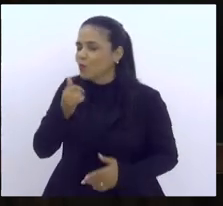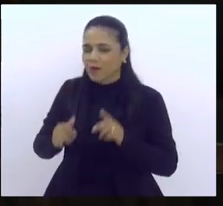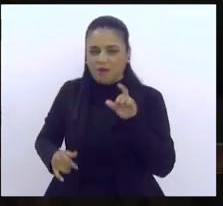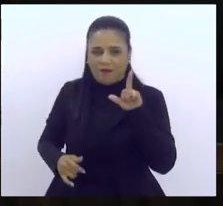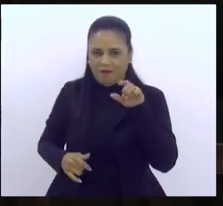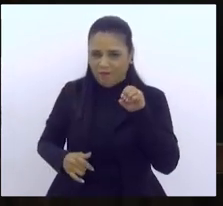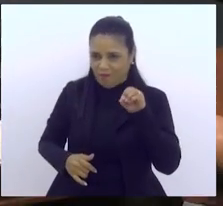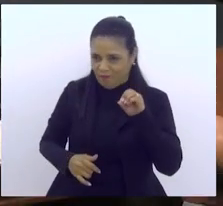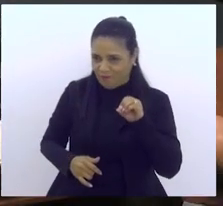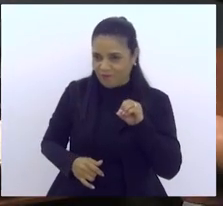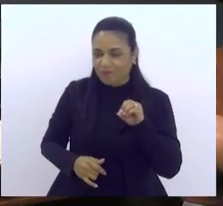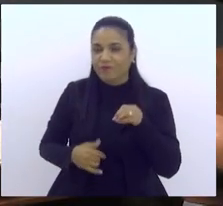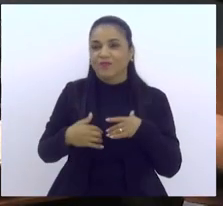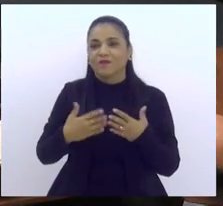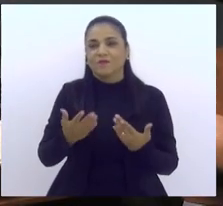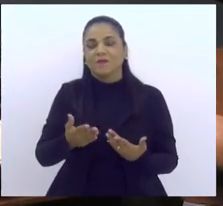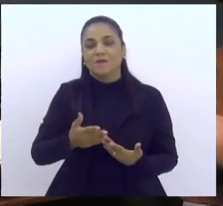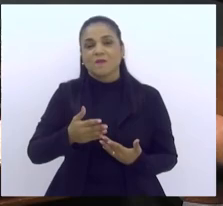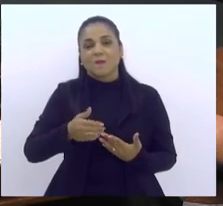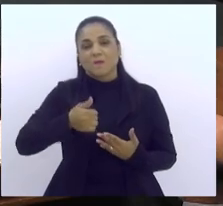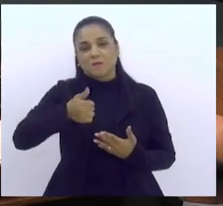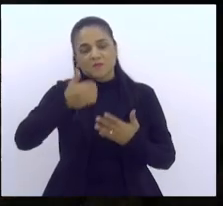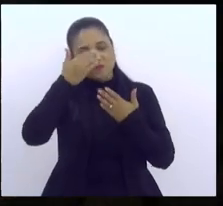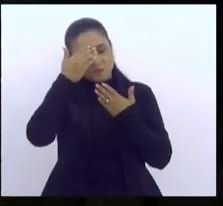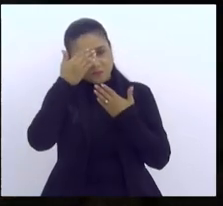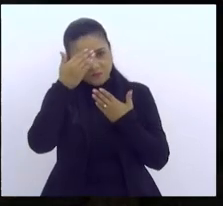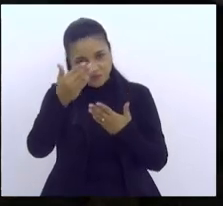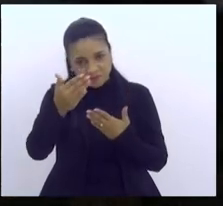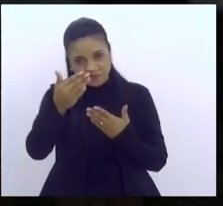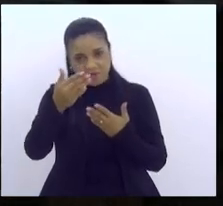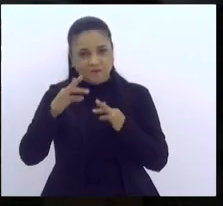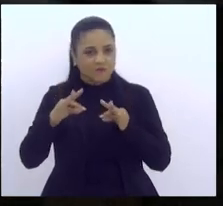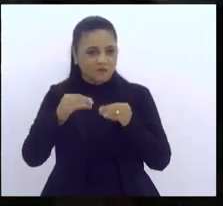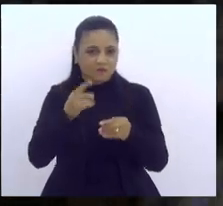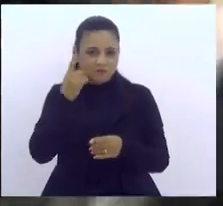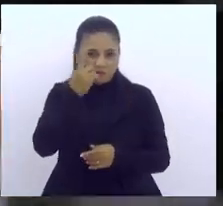desculpa. Em primeiro lugar, queria... agradecer a todos os